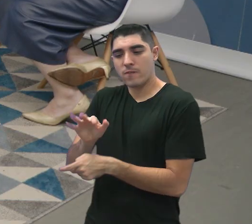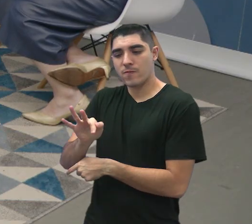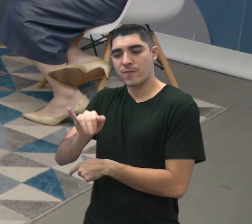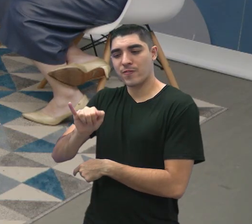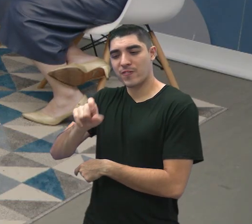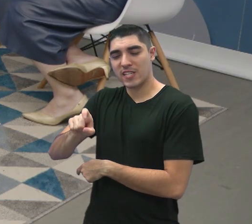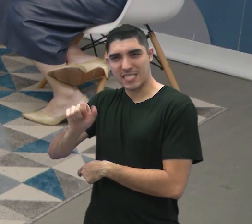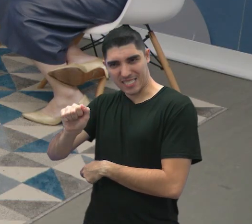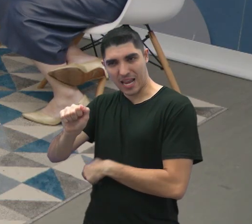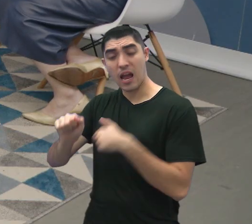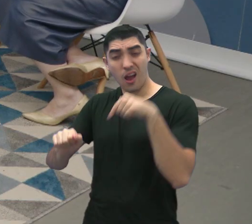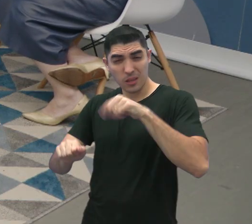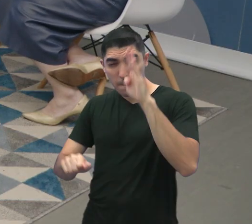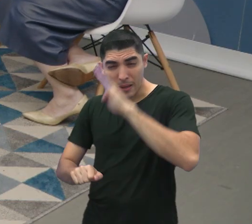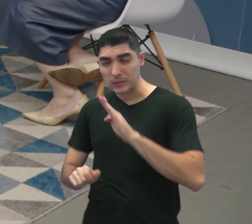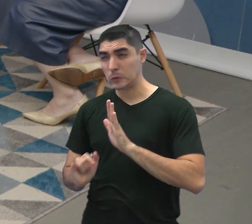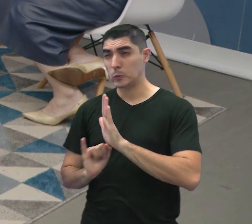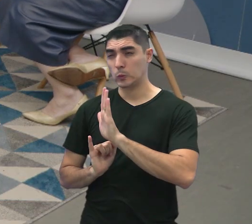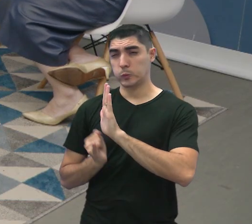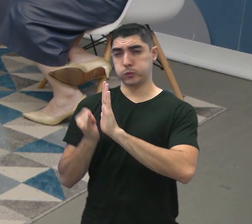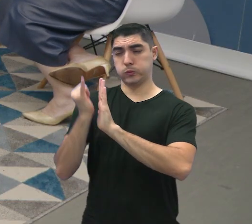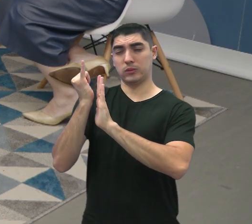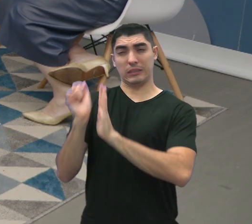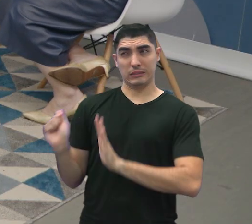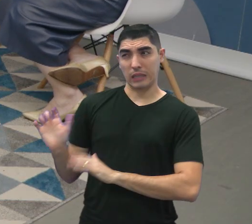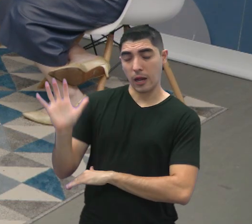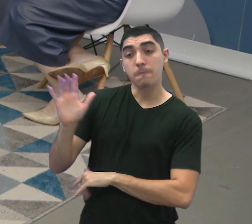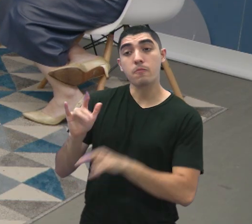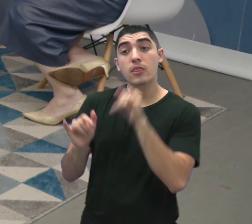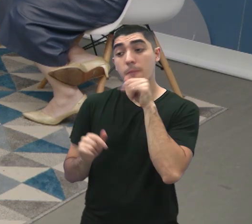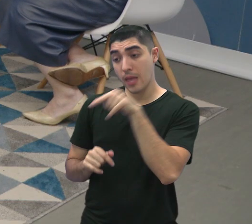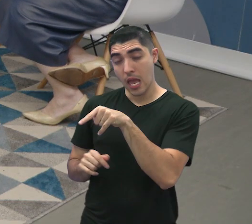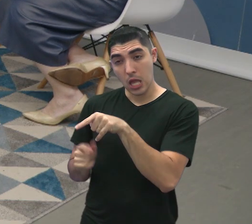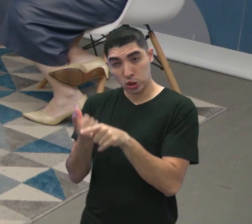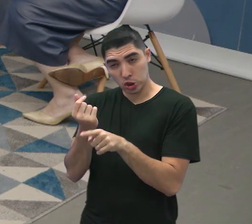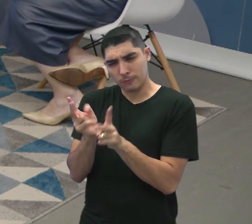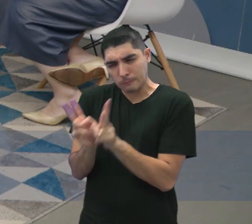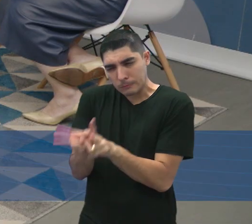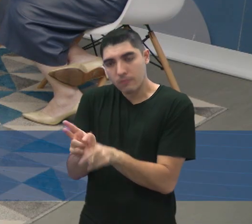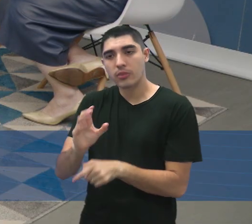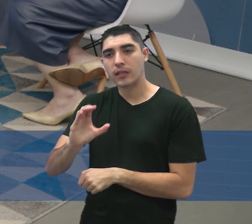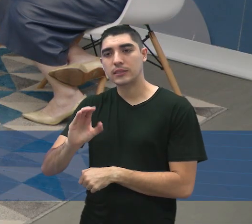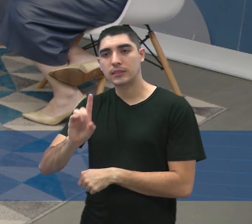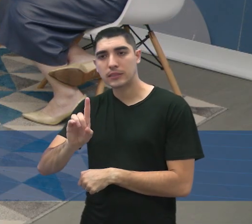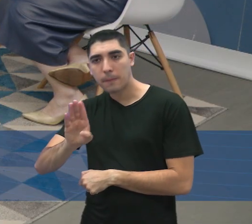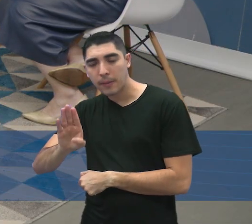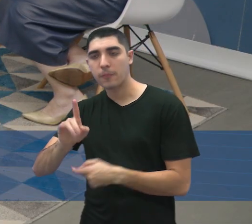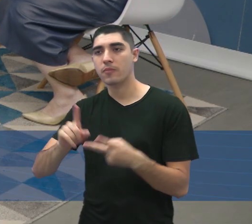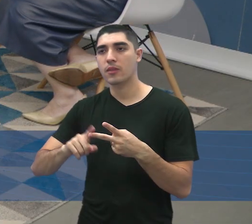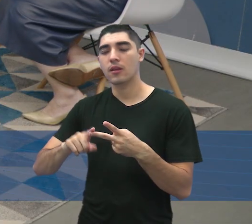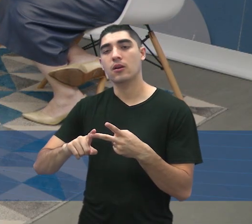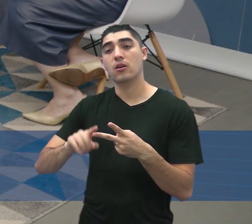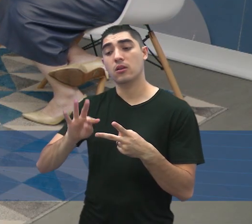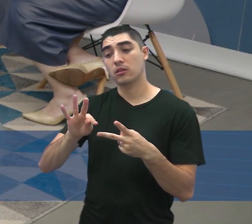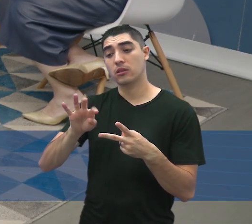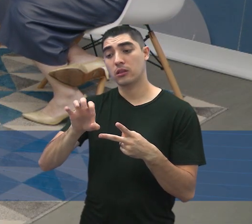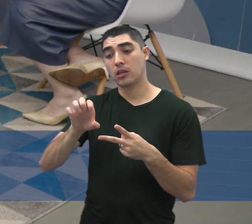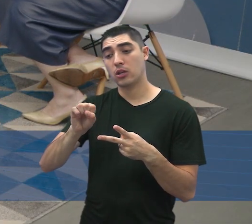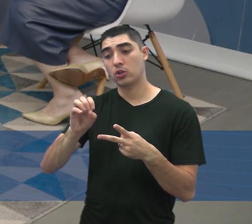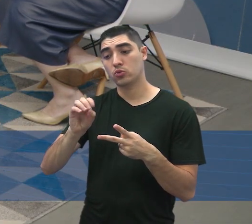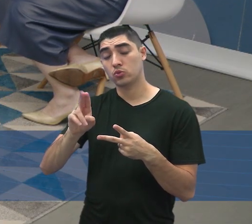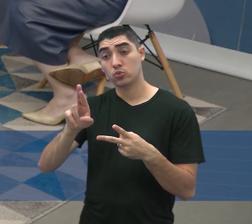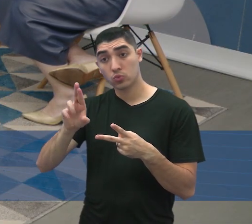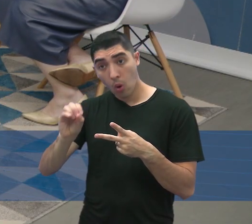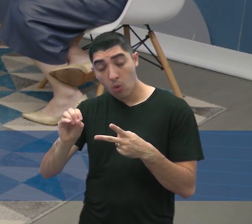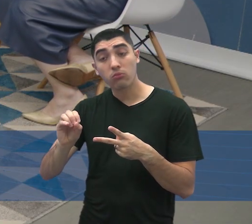os juros tão altos no Brasil, na renda fixa conservadora, no CDB, num Tesouro Selic, eu